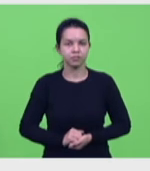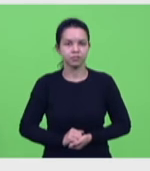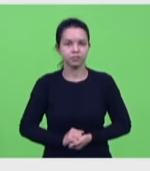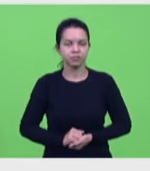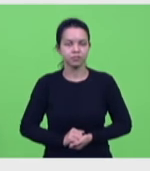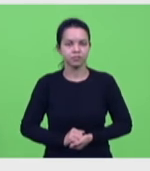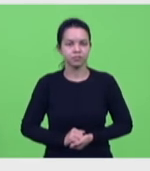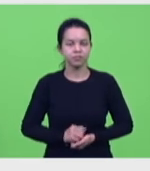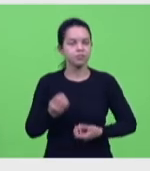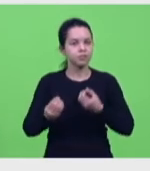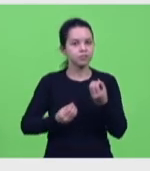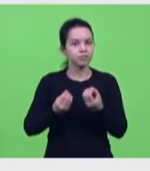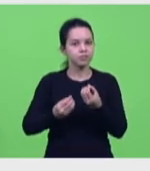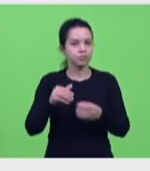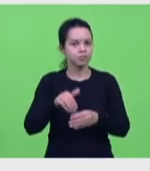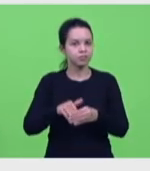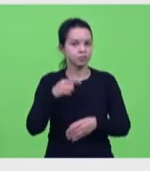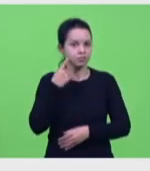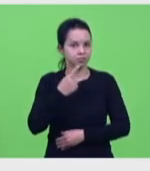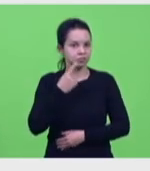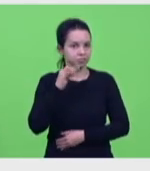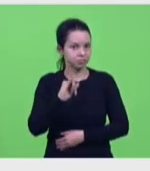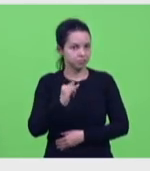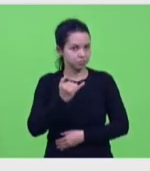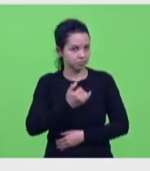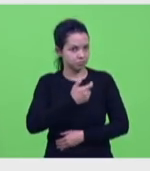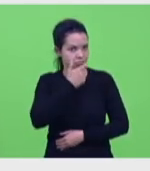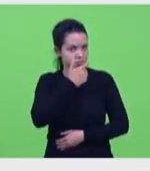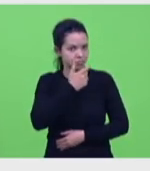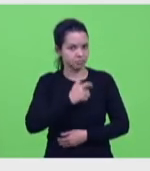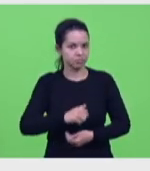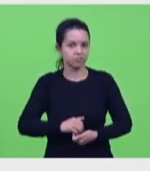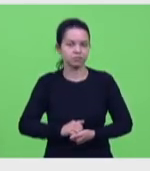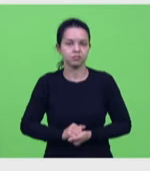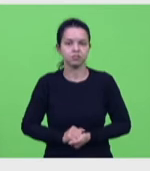Como vota deputado Jerry Comper?